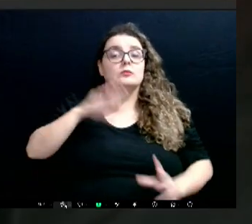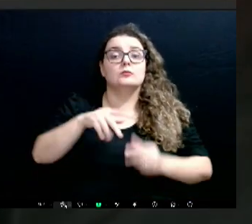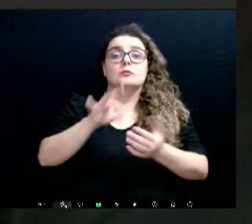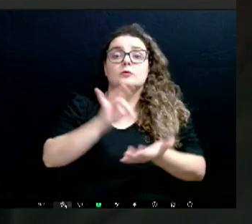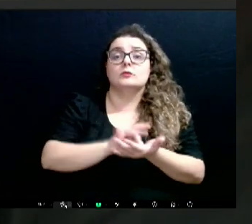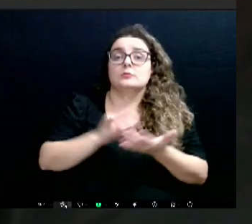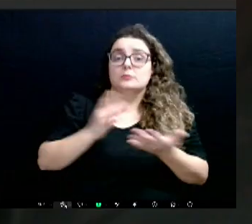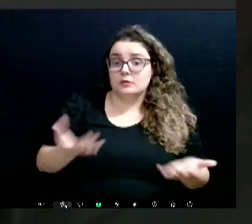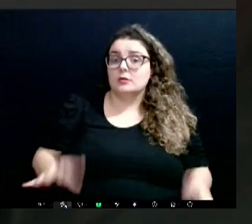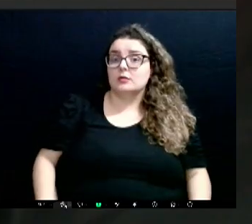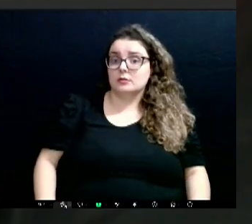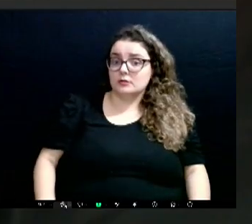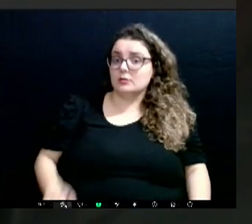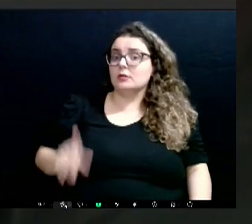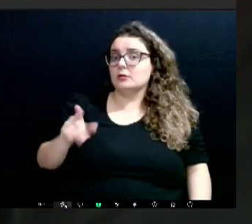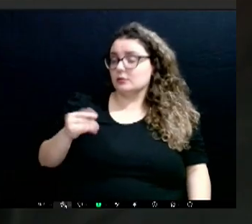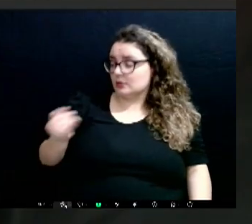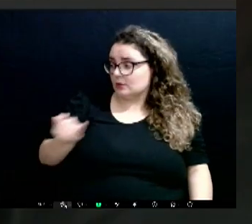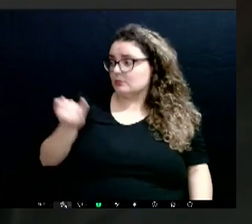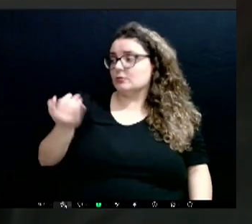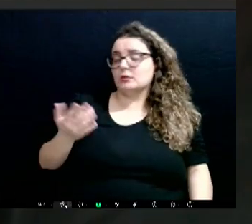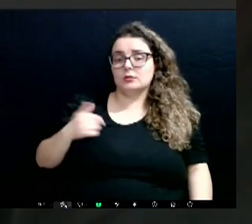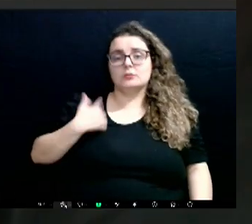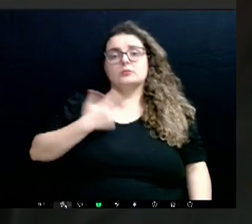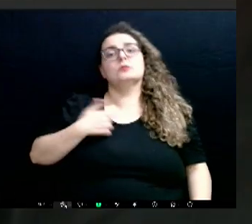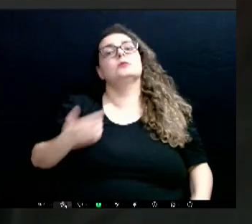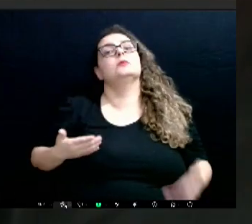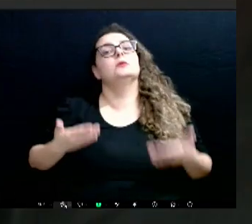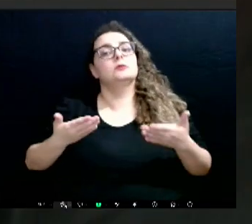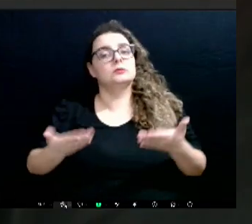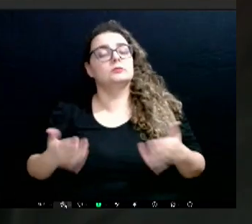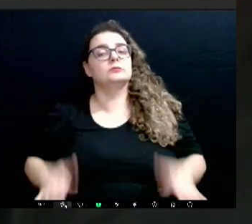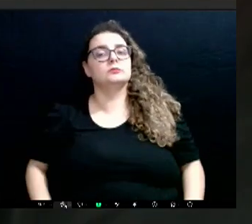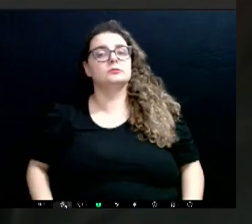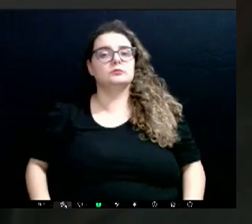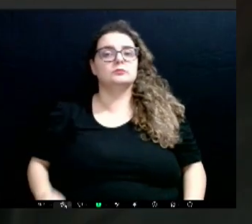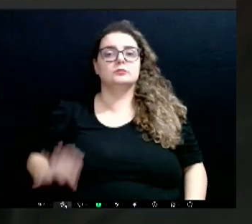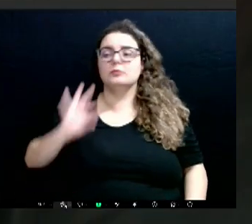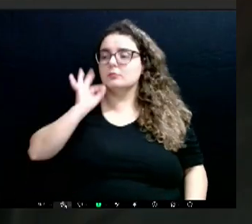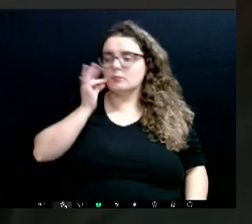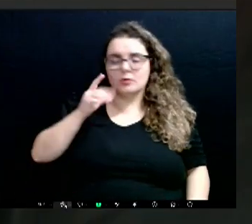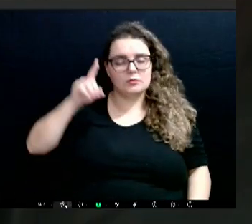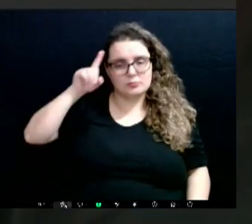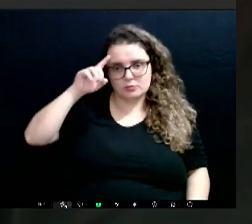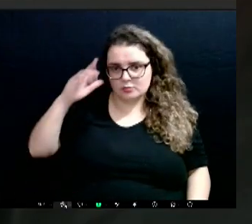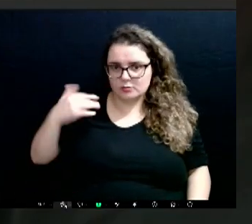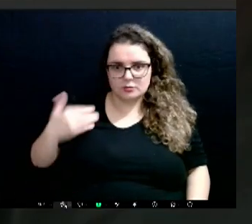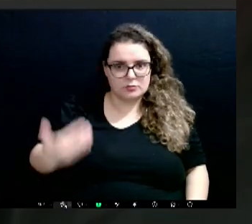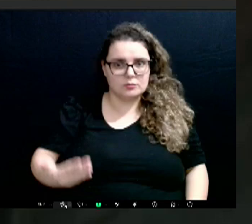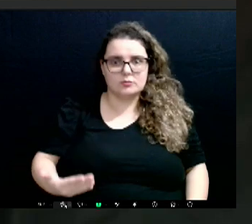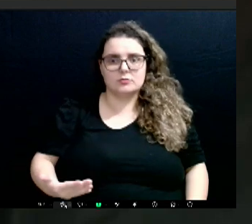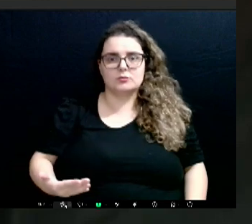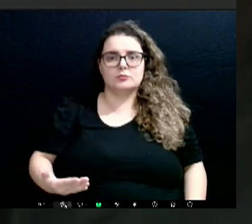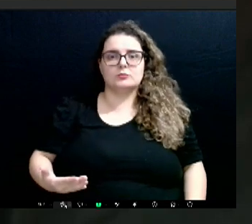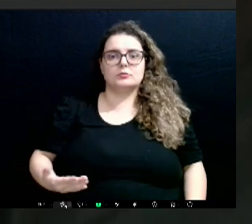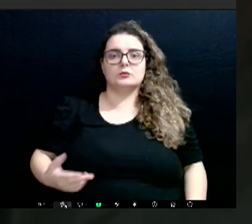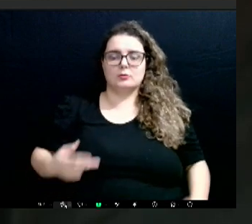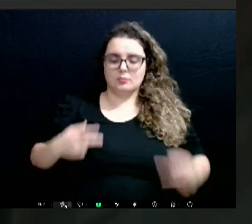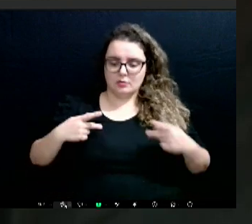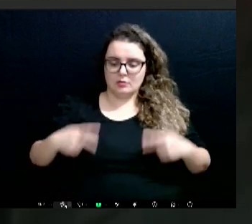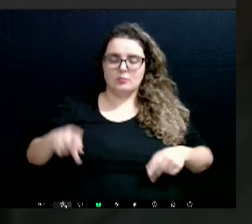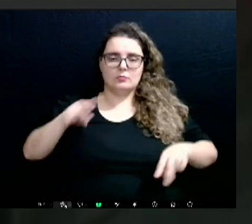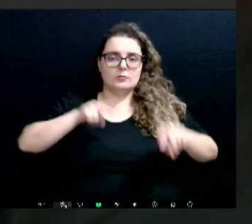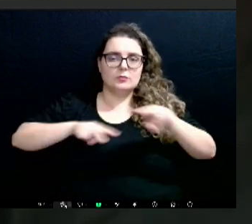é importante demais a gente trazer isso, né, para o nosso aqui, nosso agora, com o posicionamento, a visão de